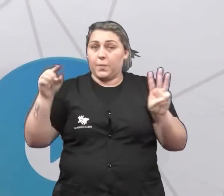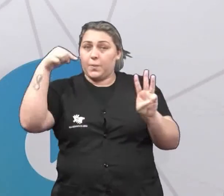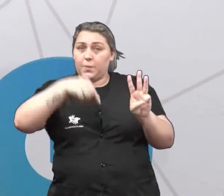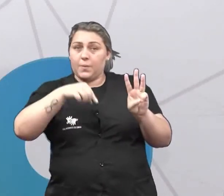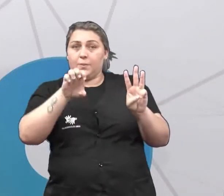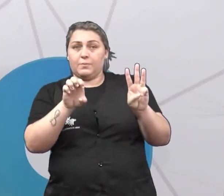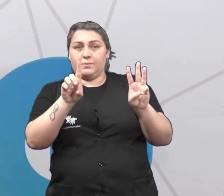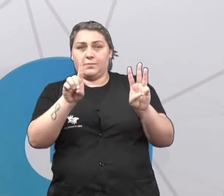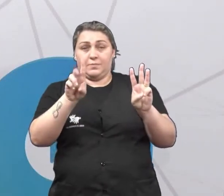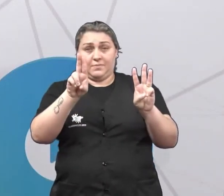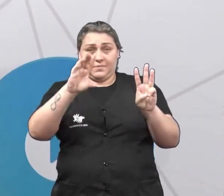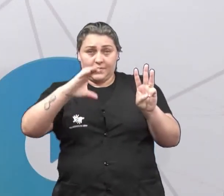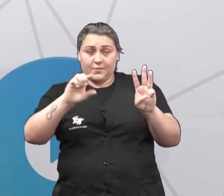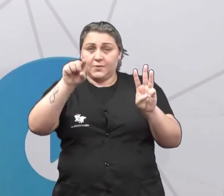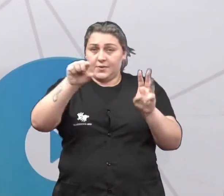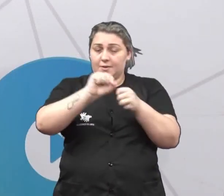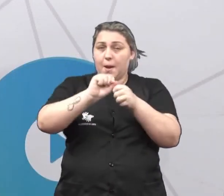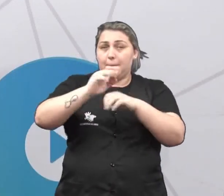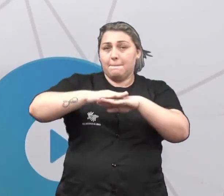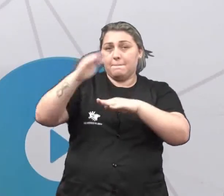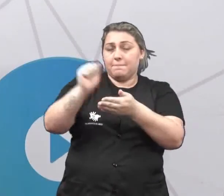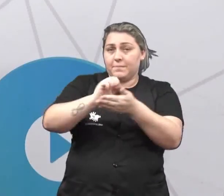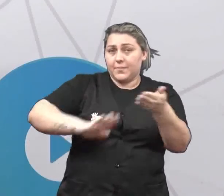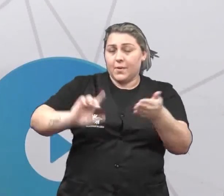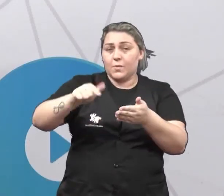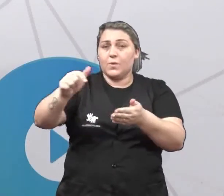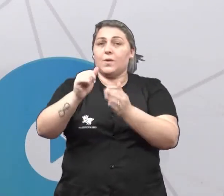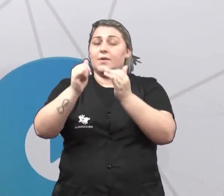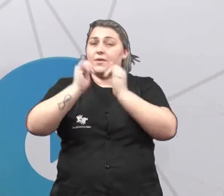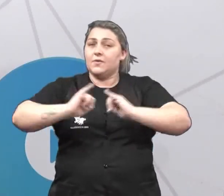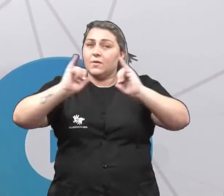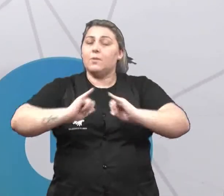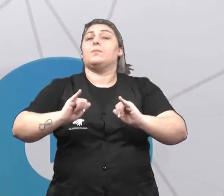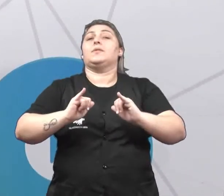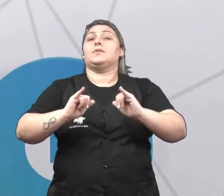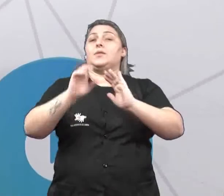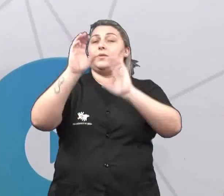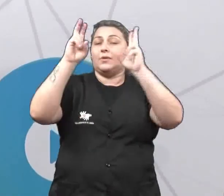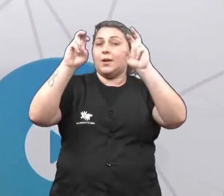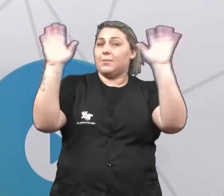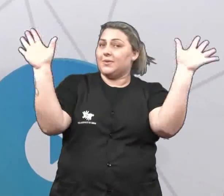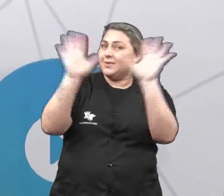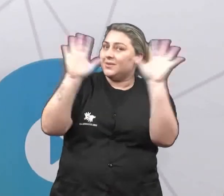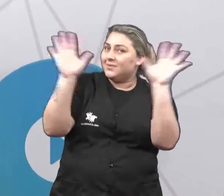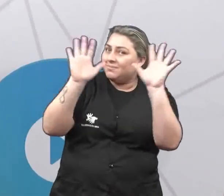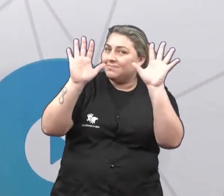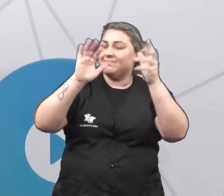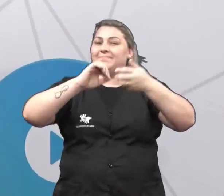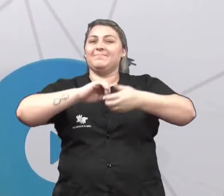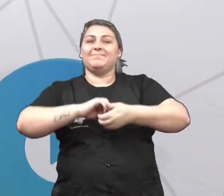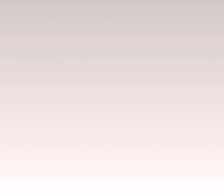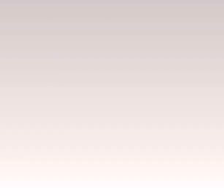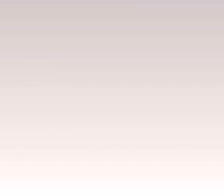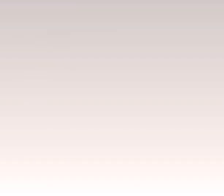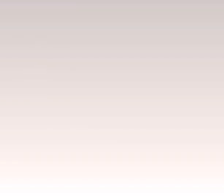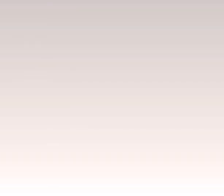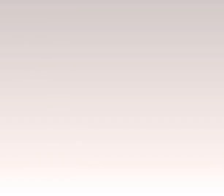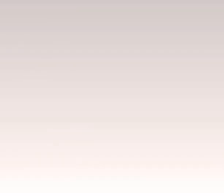plataforma Eduque para que vocês tenham mais atividades e outras informações sobre o assunto. Bye bye, see you next class!